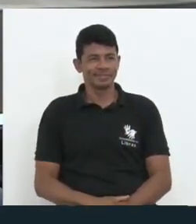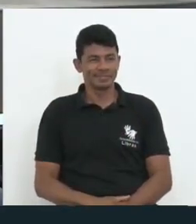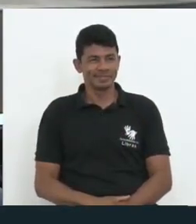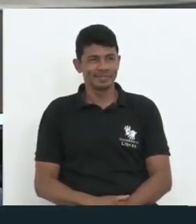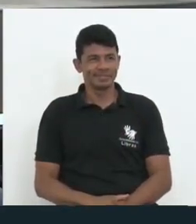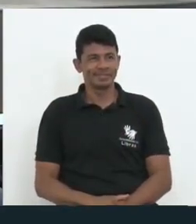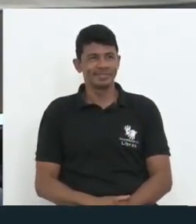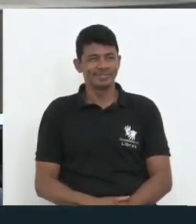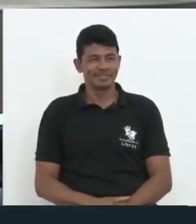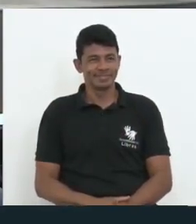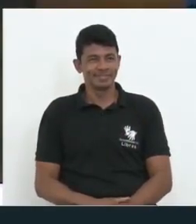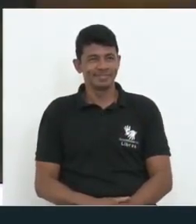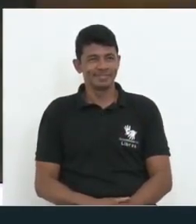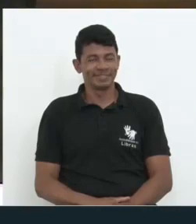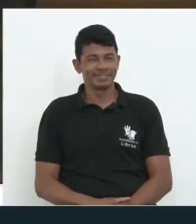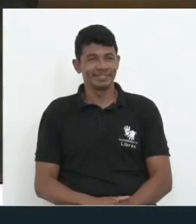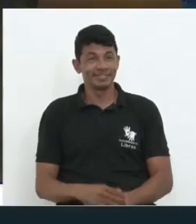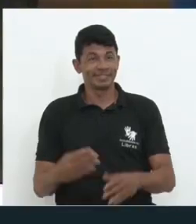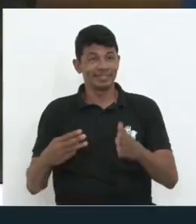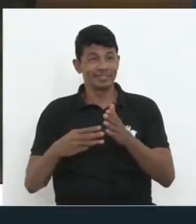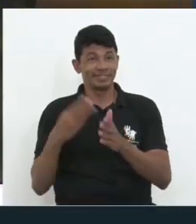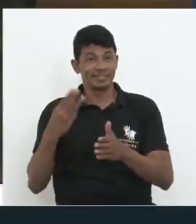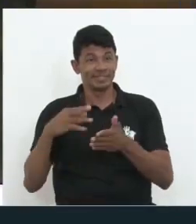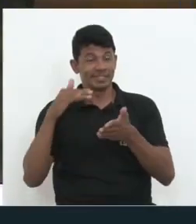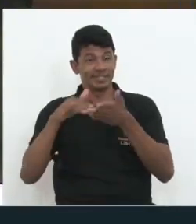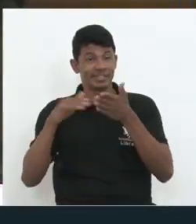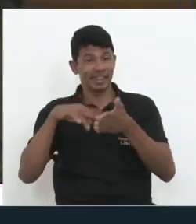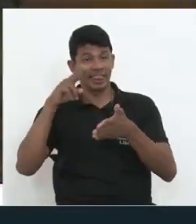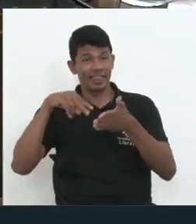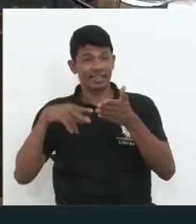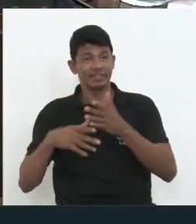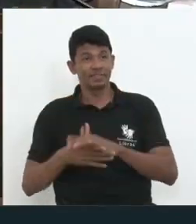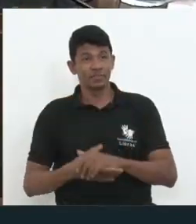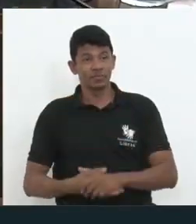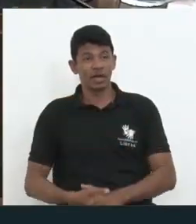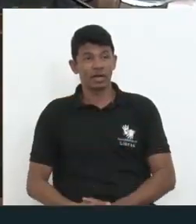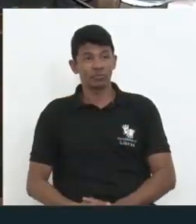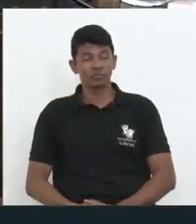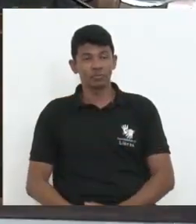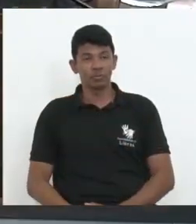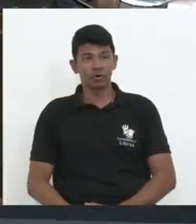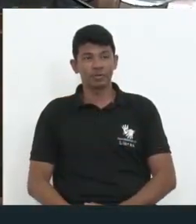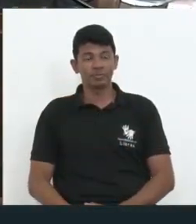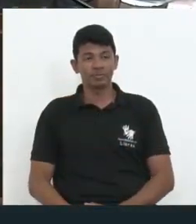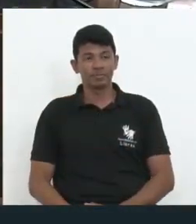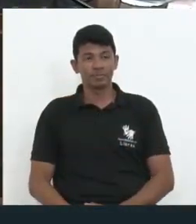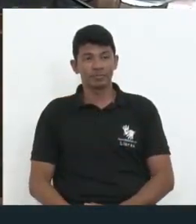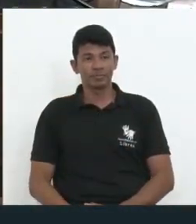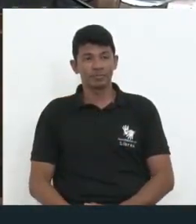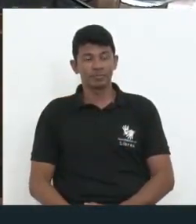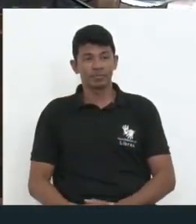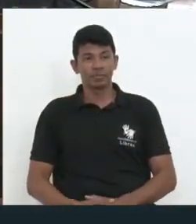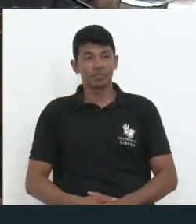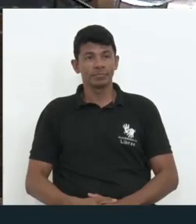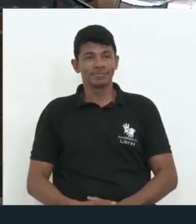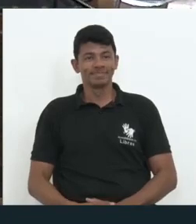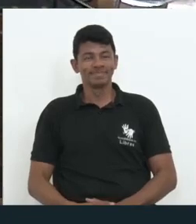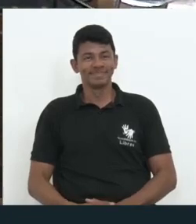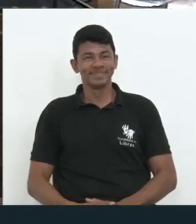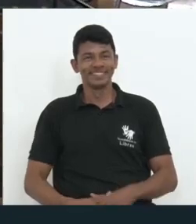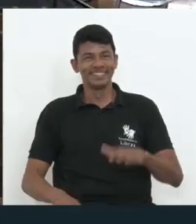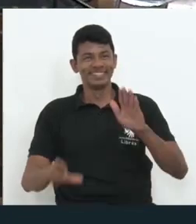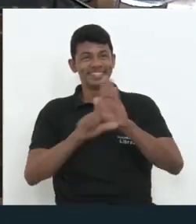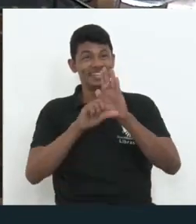Item terceiro, ao senhor secretário para leitura. Segunda discussão e votação do projeto de lei número